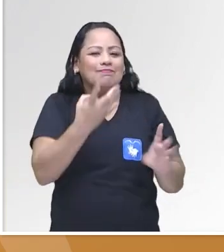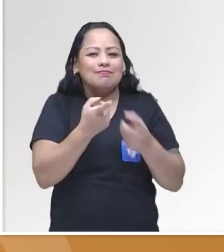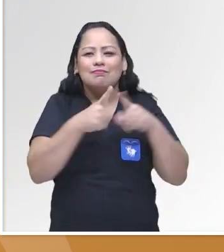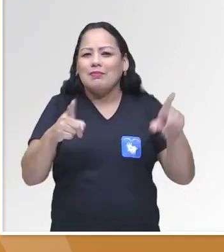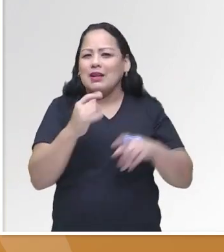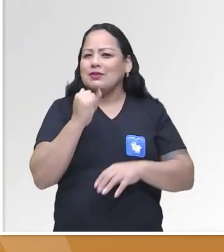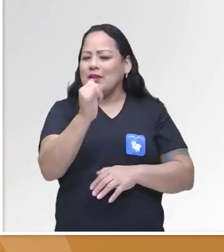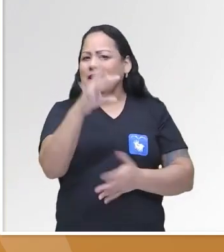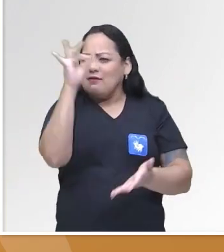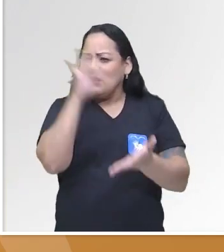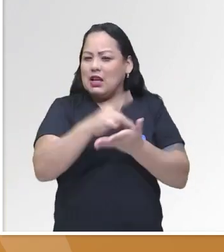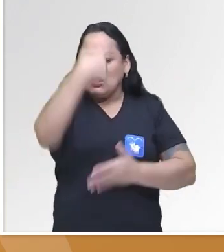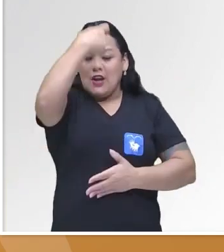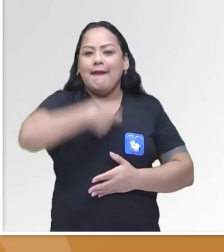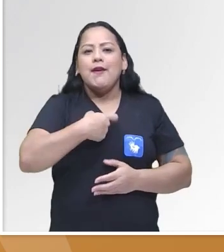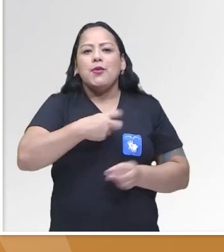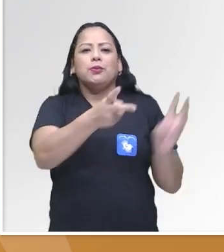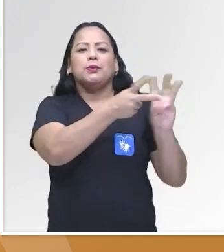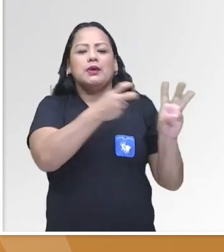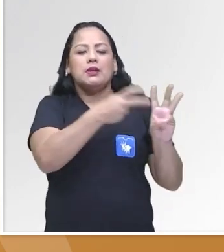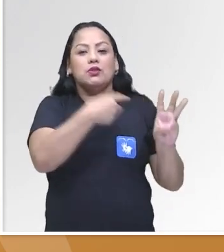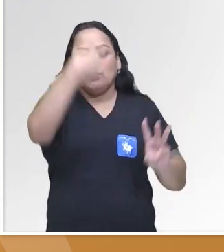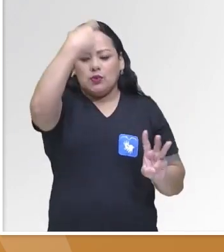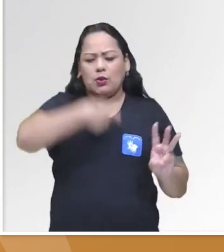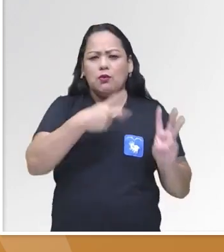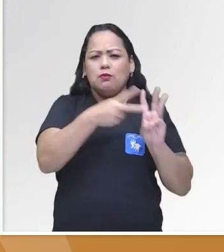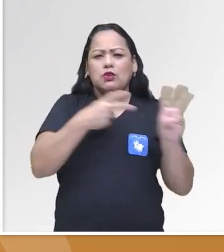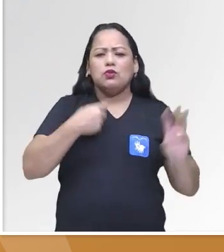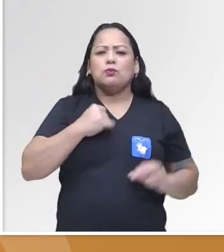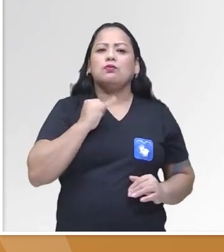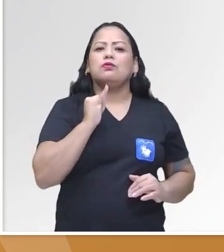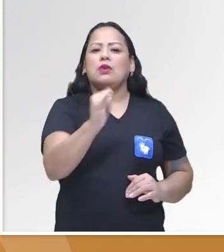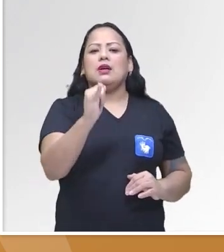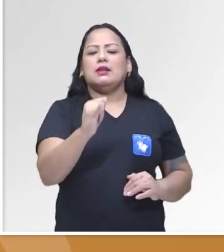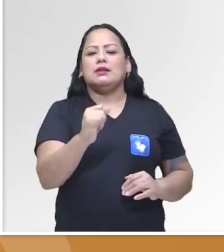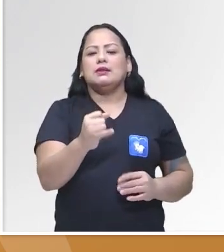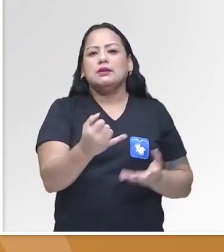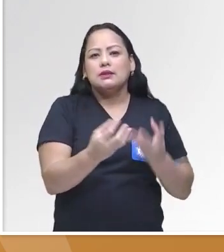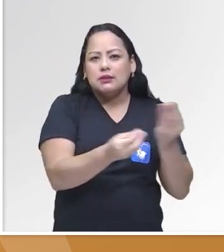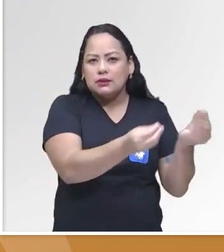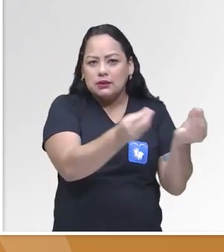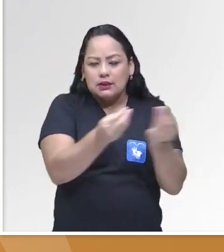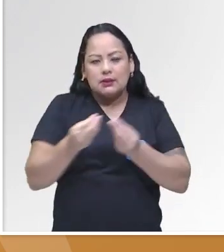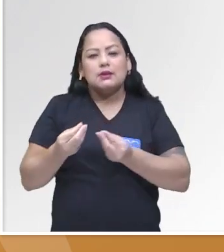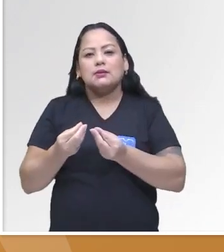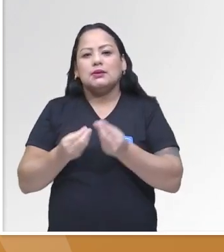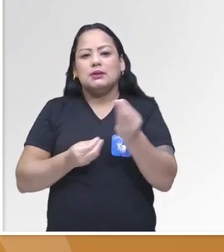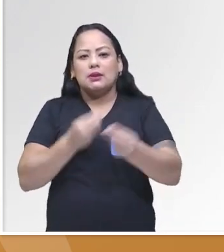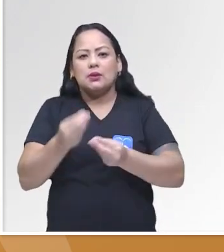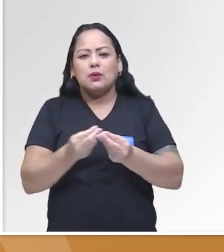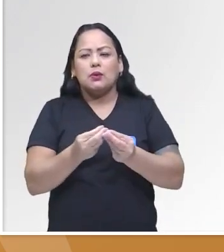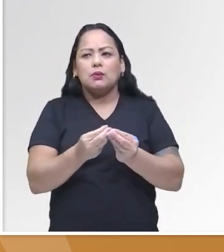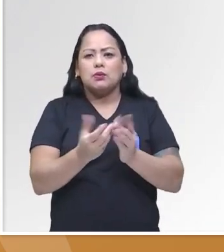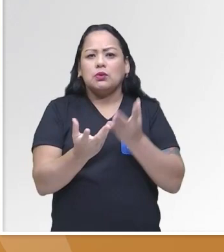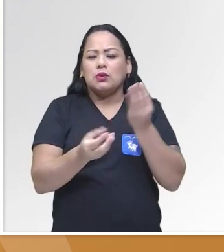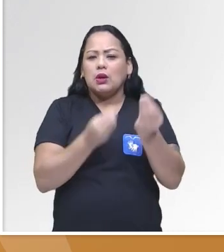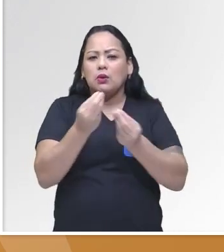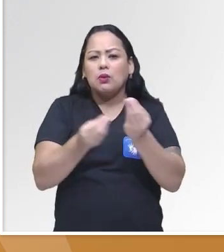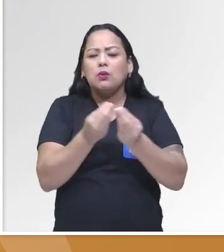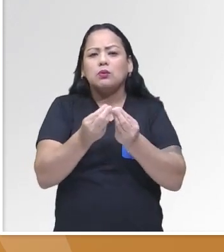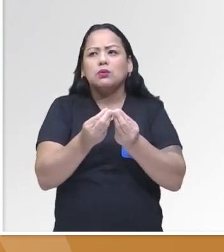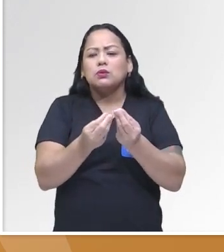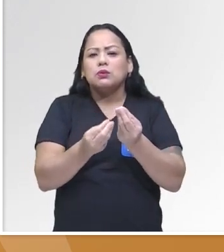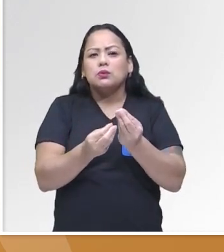podemos afirmar. Quando nós afirmamos isso, nós acabamos trazendo, desmistificando e até